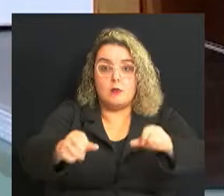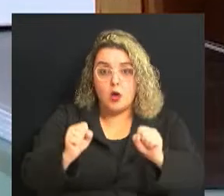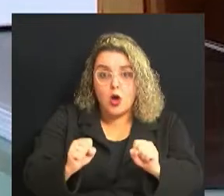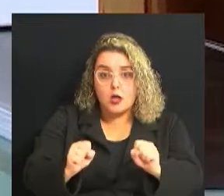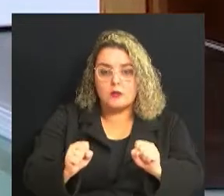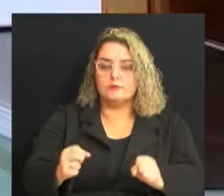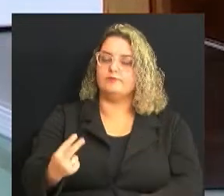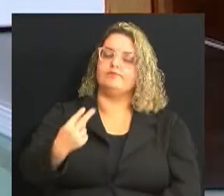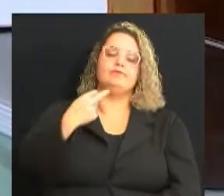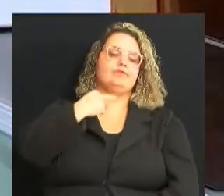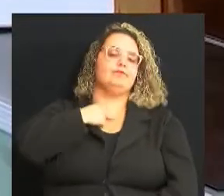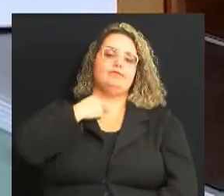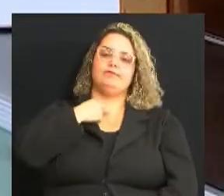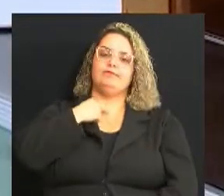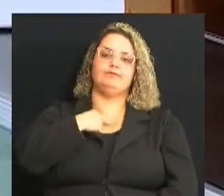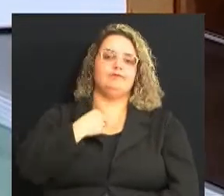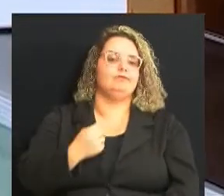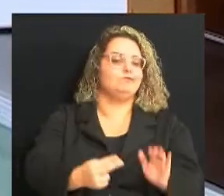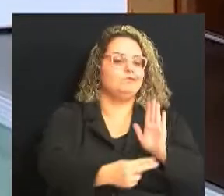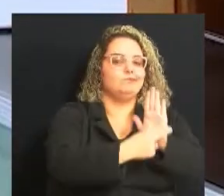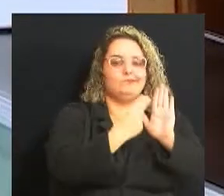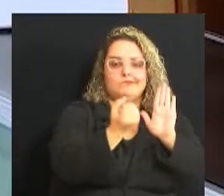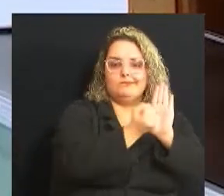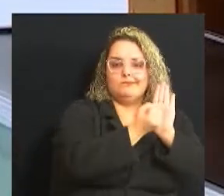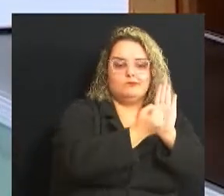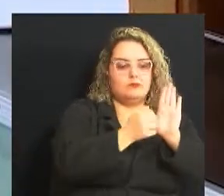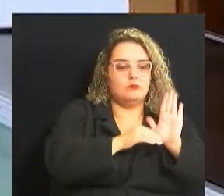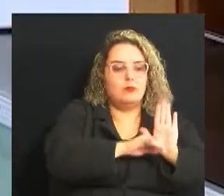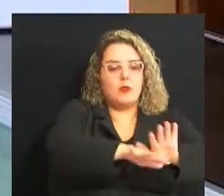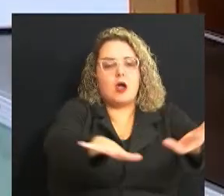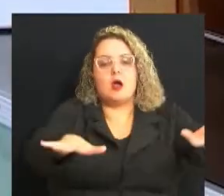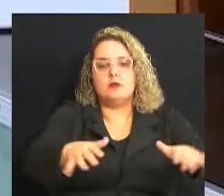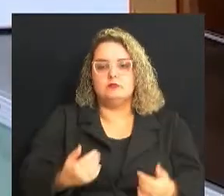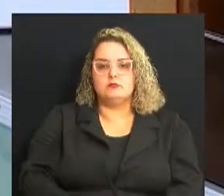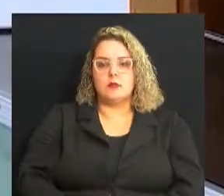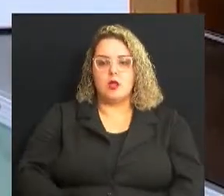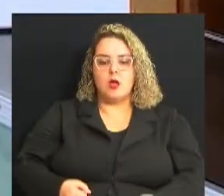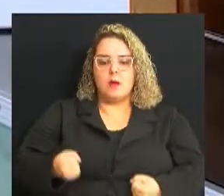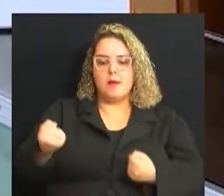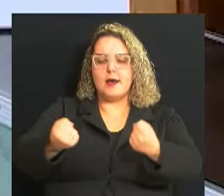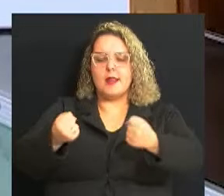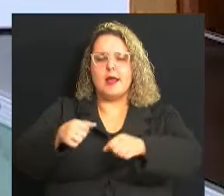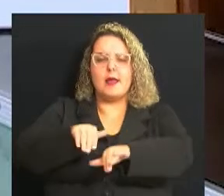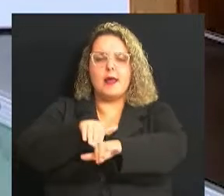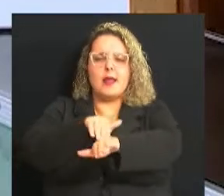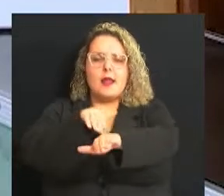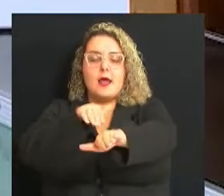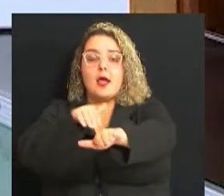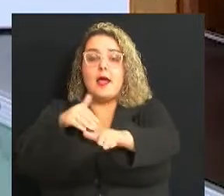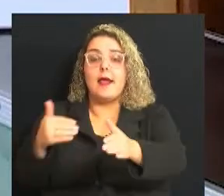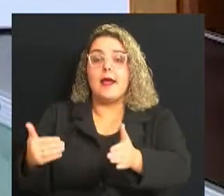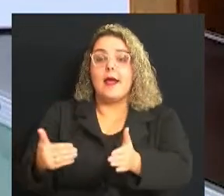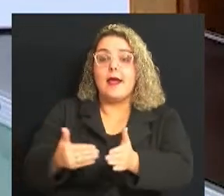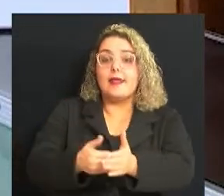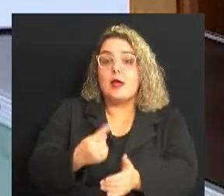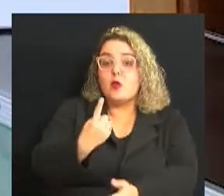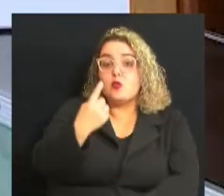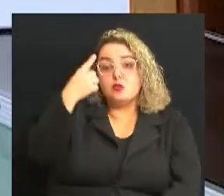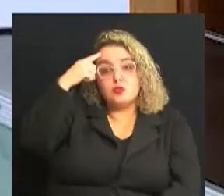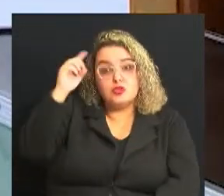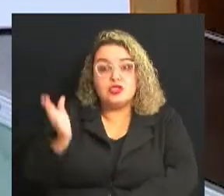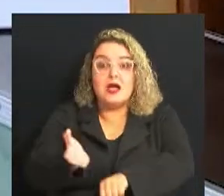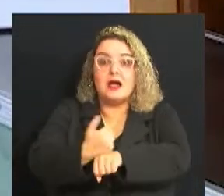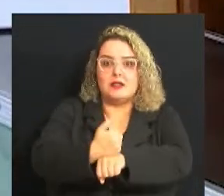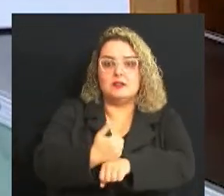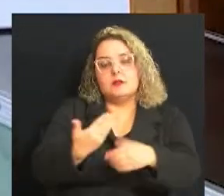de distribuição de santinhos, carreata, comício, ela pode ser efetuada só até a véspera das eleições, até o sábado.